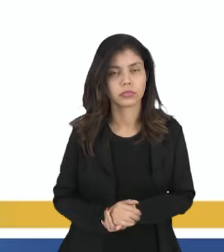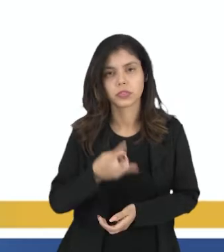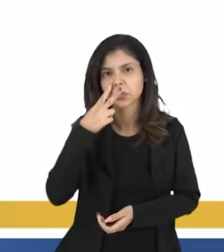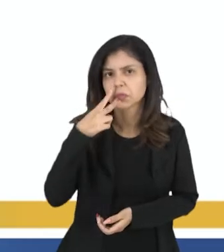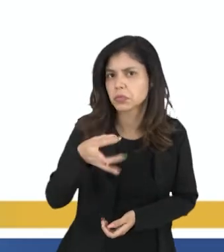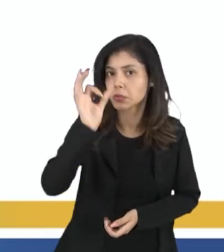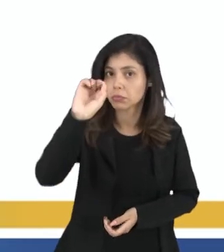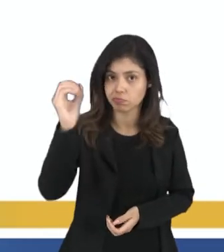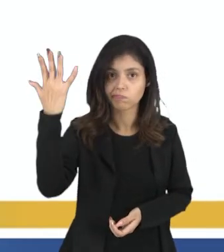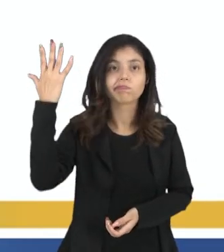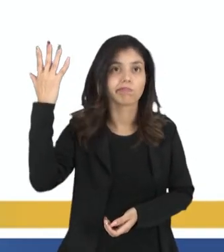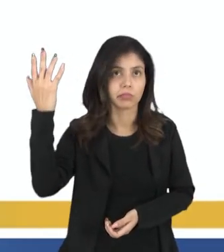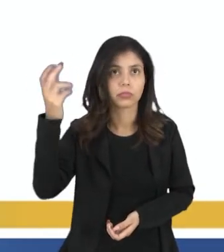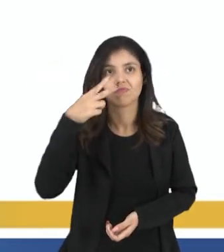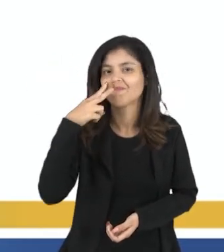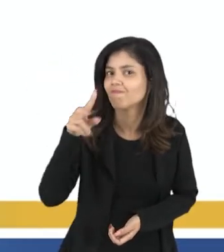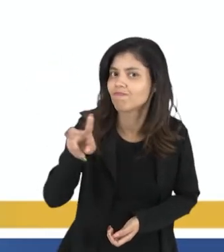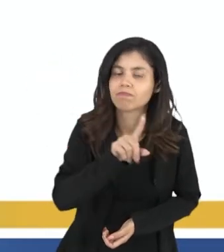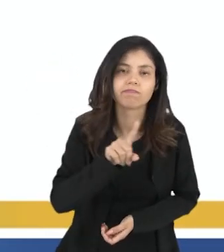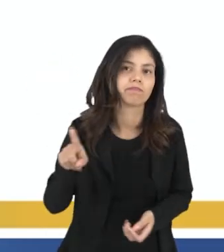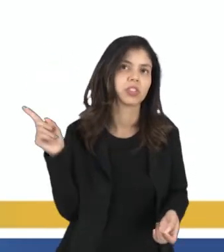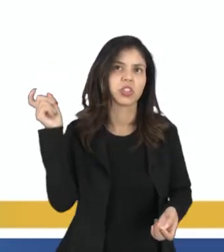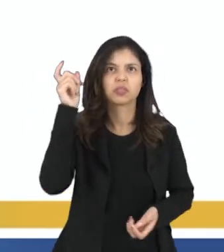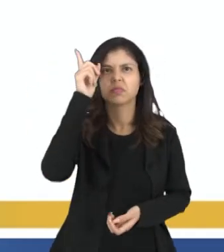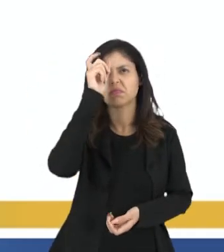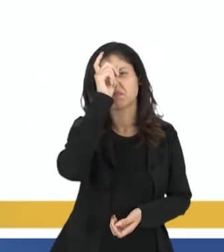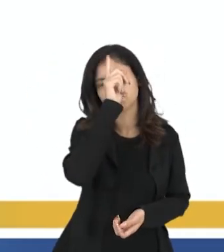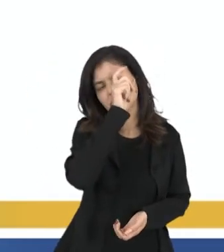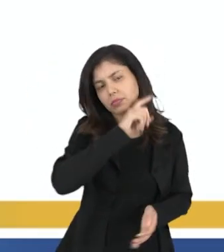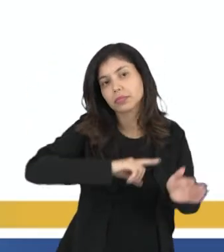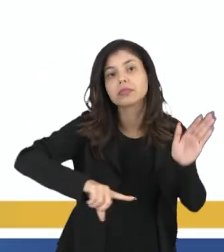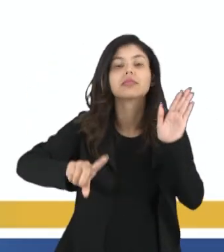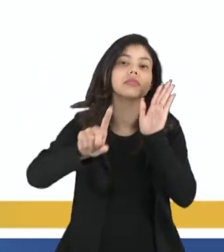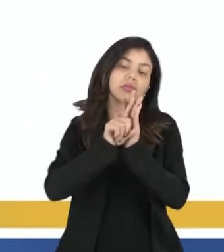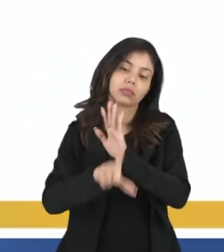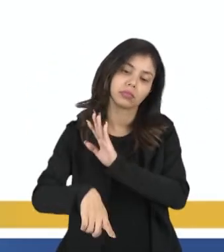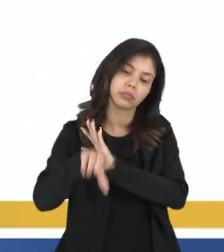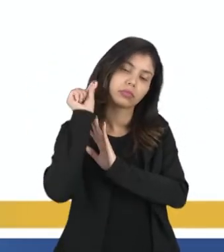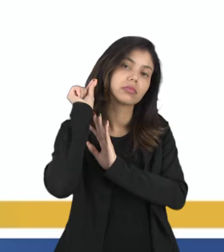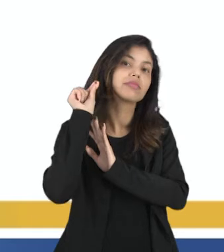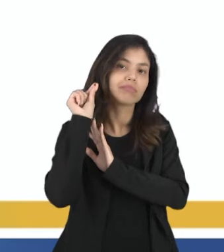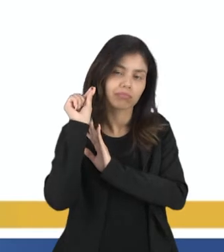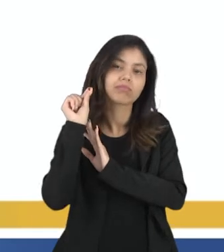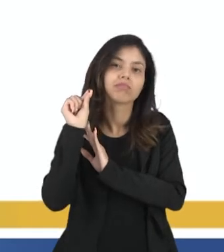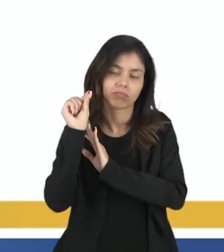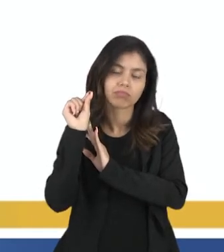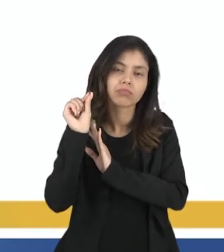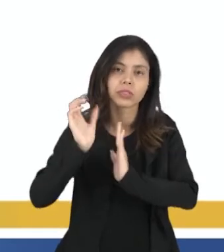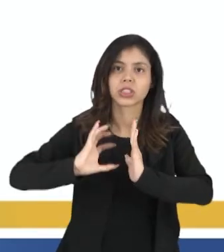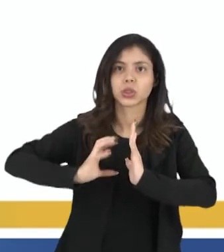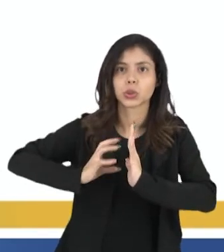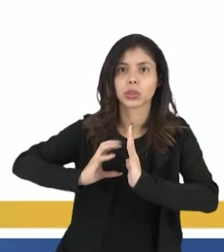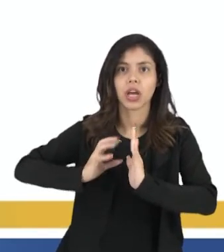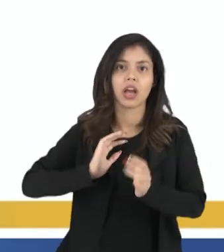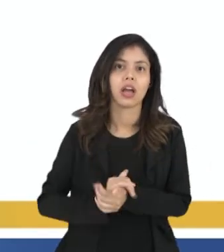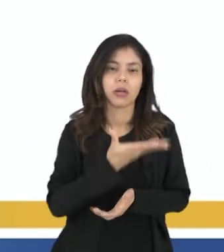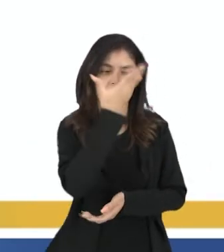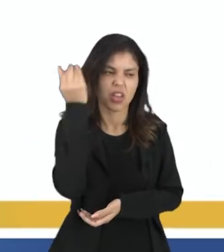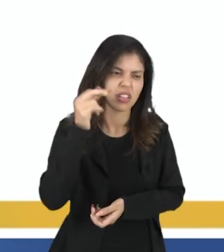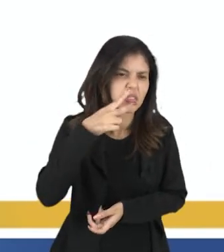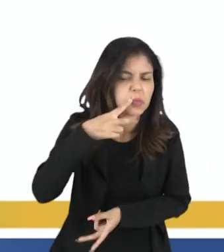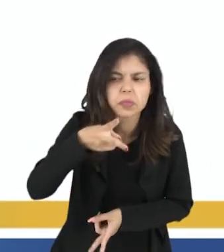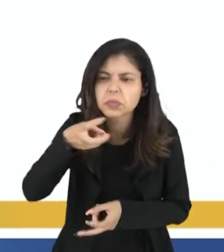vê acontecer. Não vê. Muitas vezes as leis são decididas no cenário político, mas não se